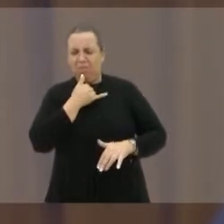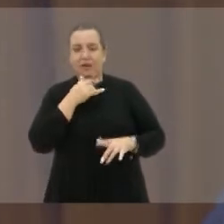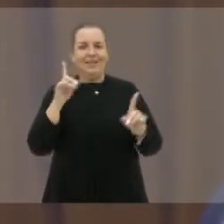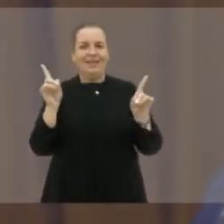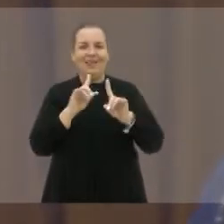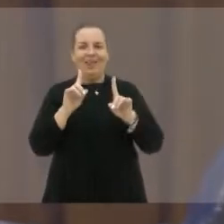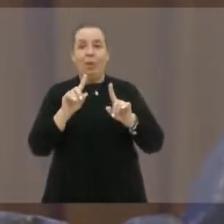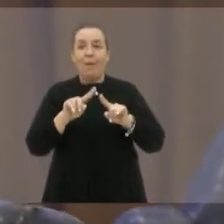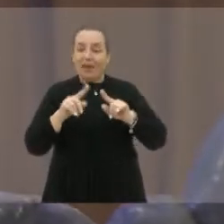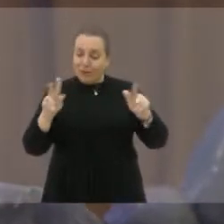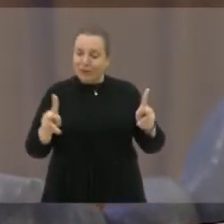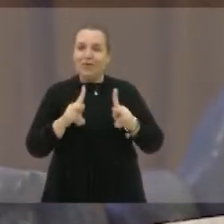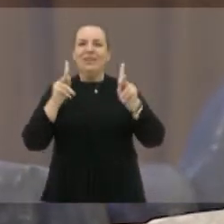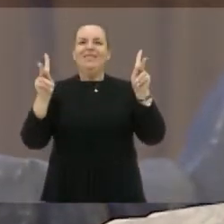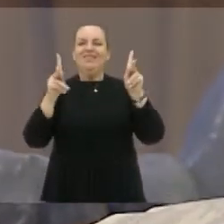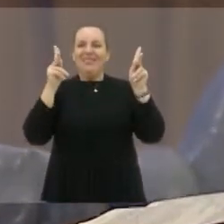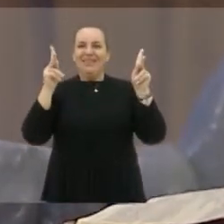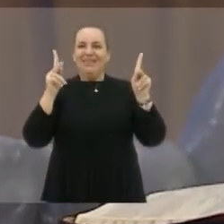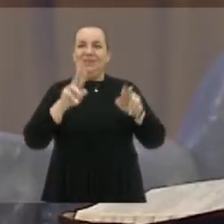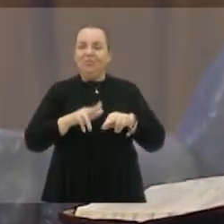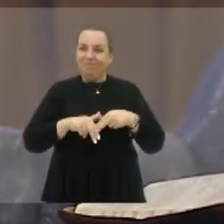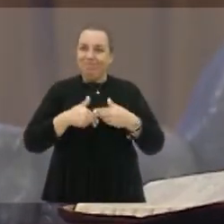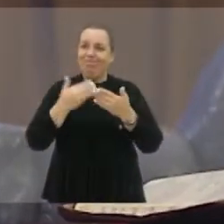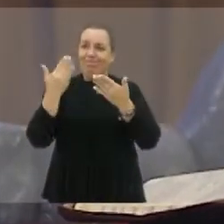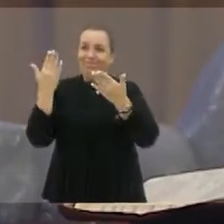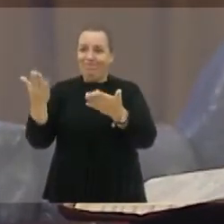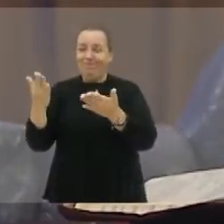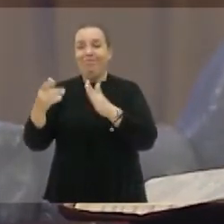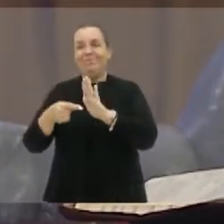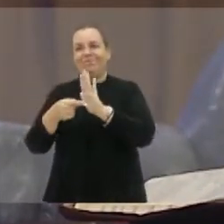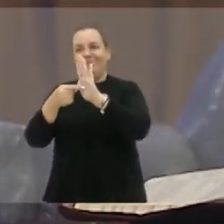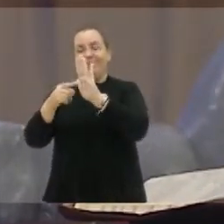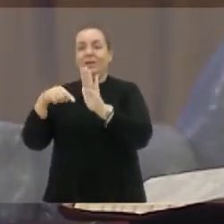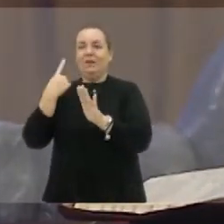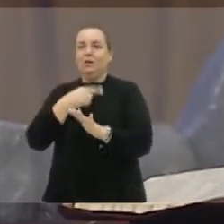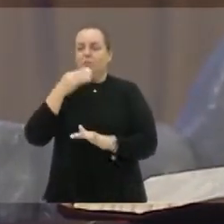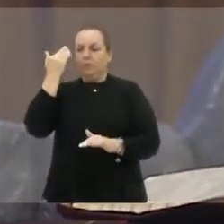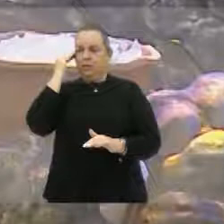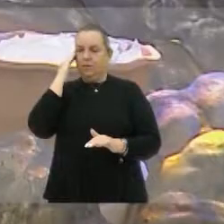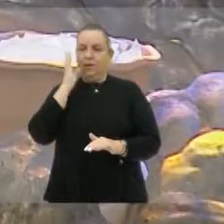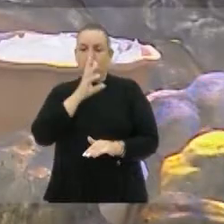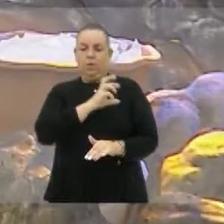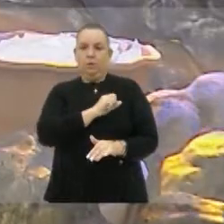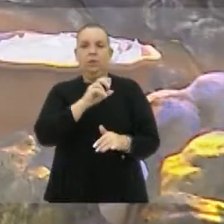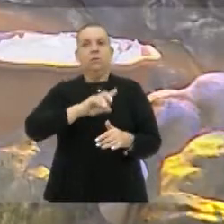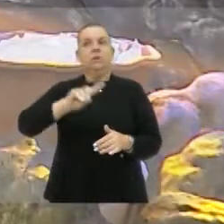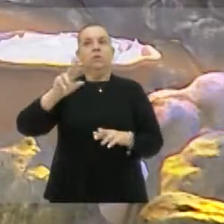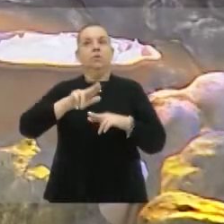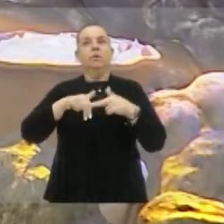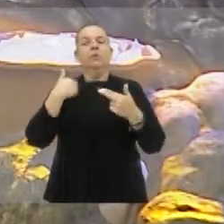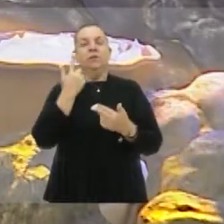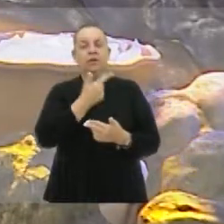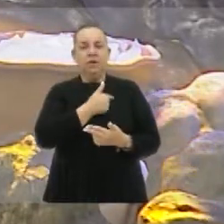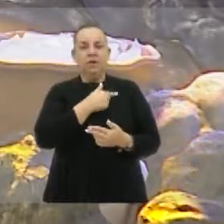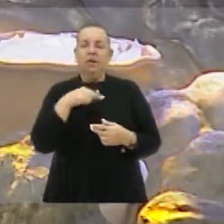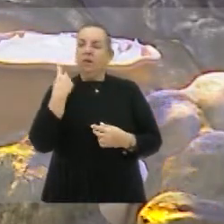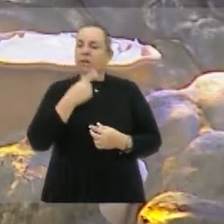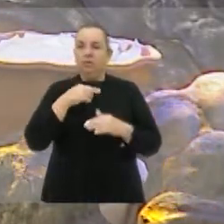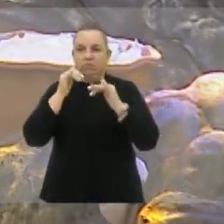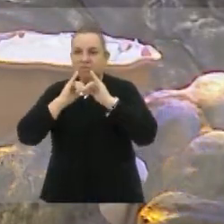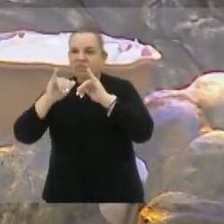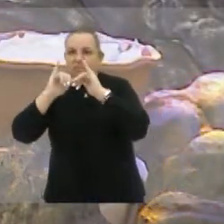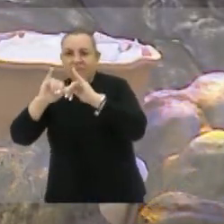nesse sinal que nós vamos compreendendo o amor de Deus por nós. Nós não proclamamos